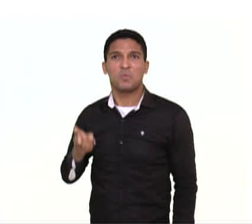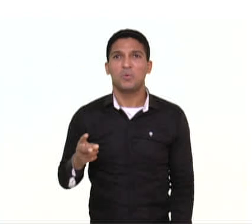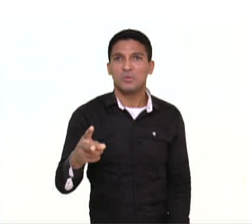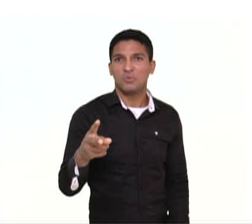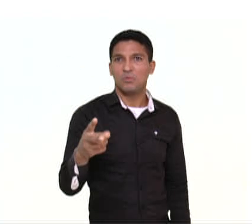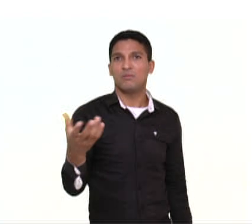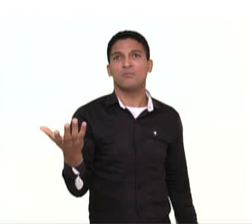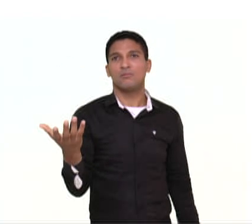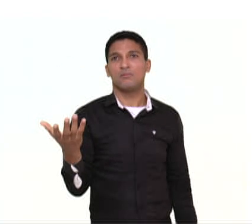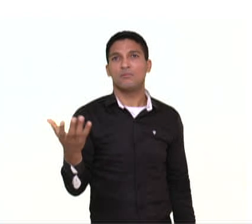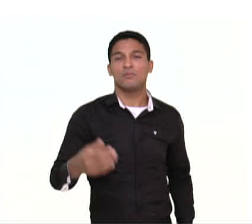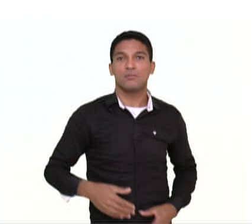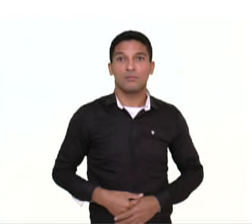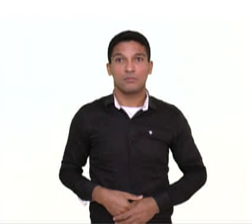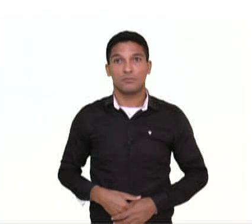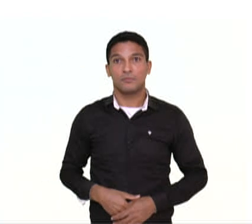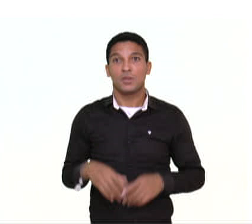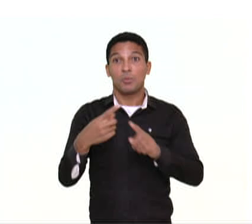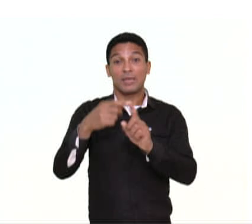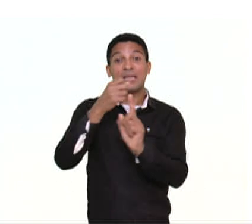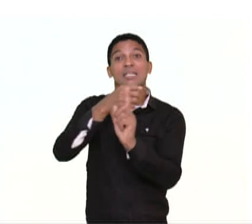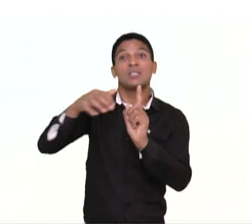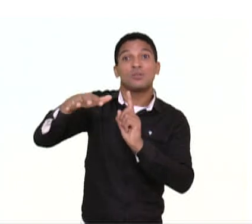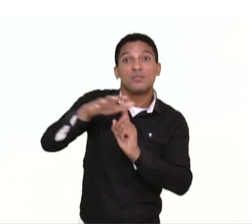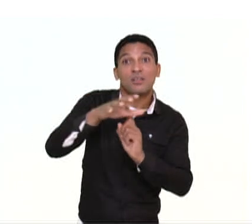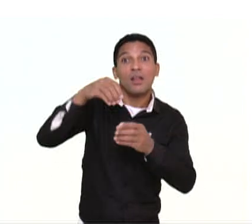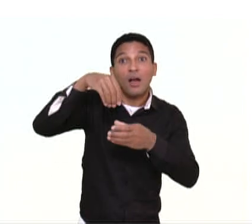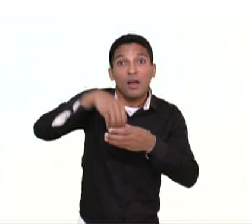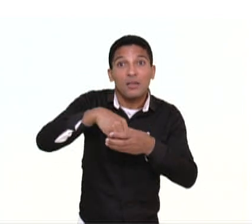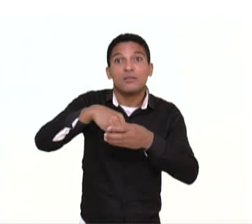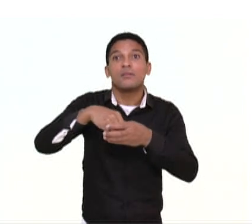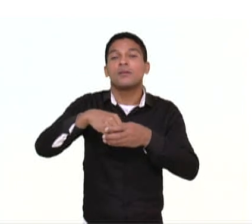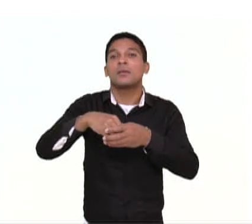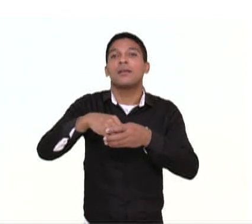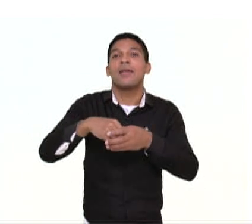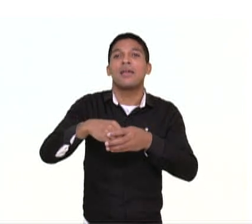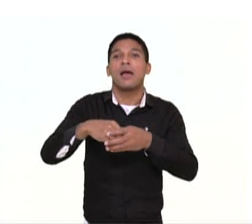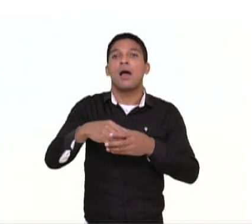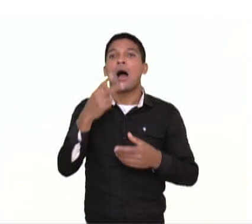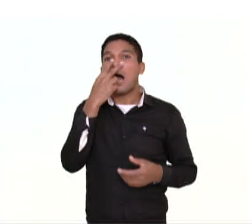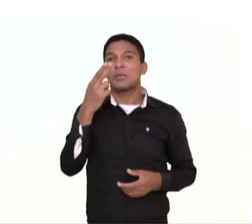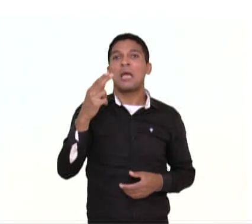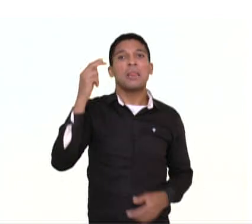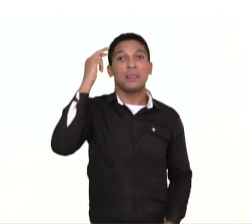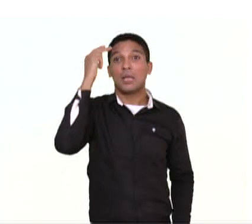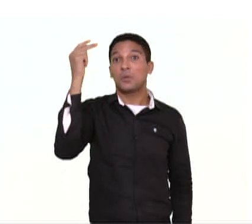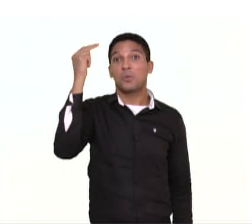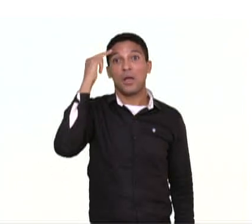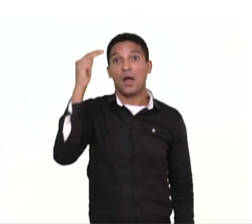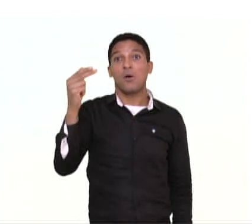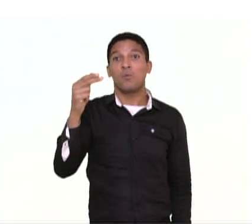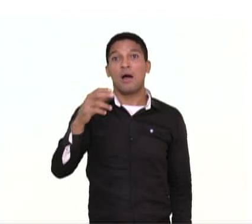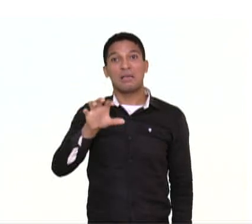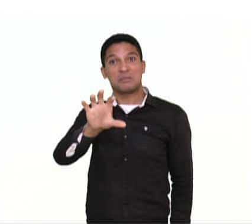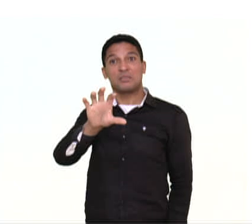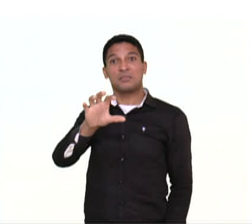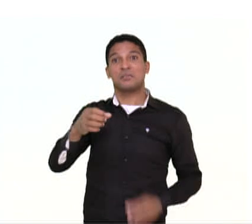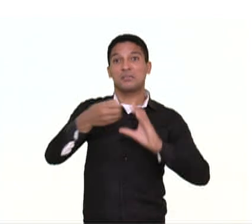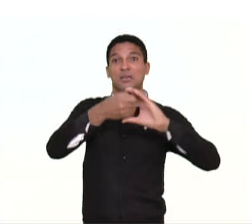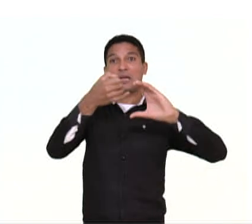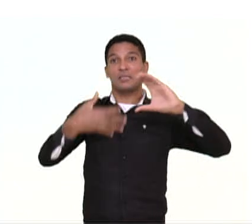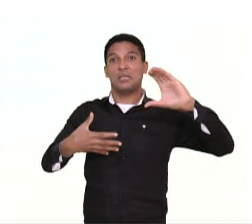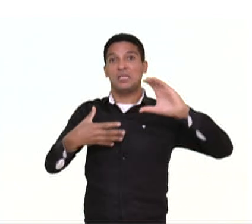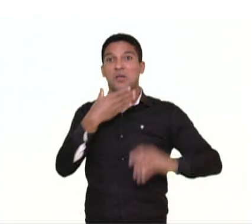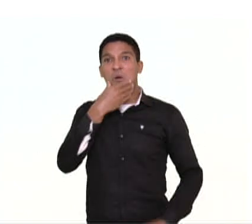machismo passa por um processo de naturalização. Infelizmente, ele acontece em pequenas atitudes que muitas vezes não